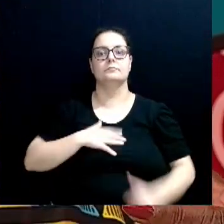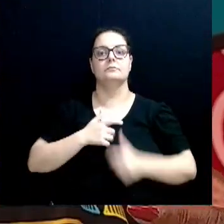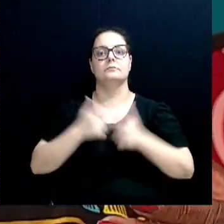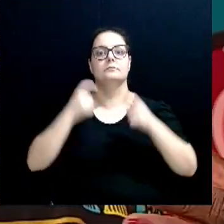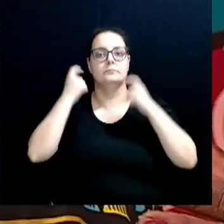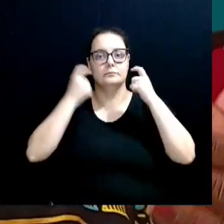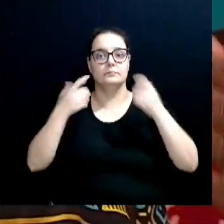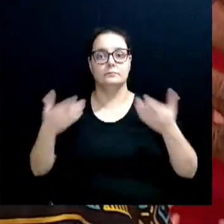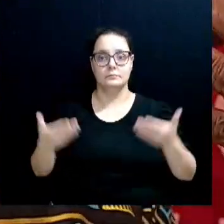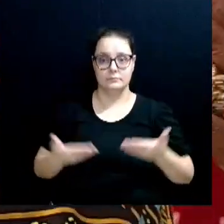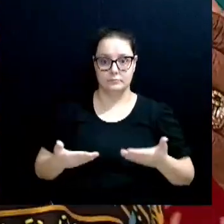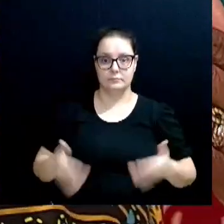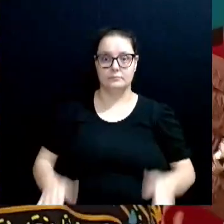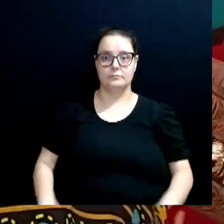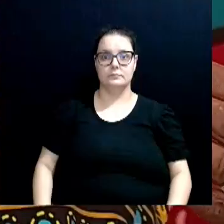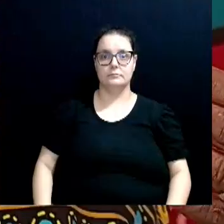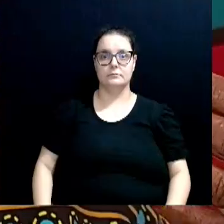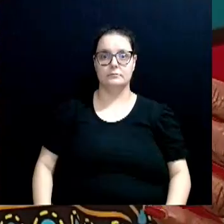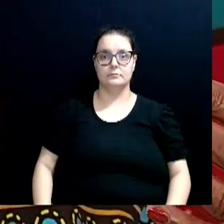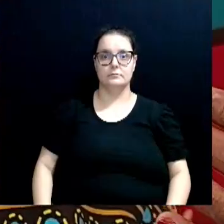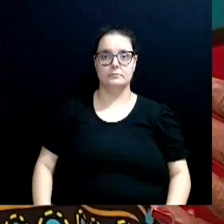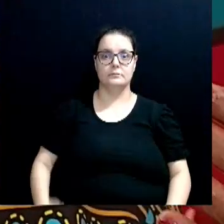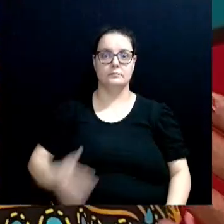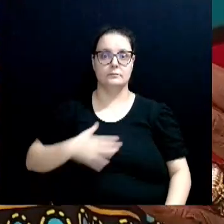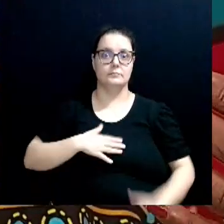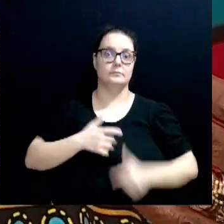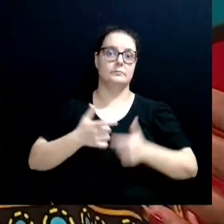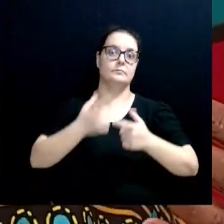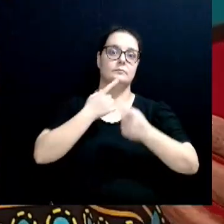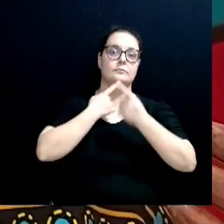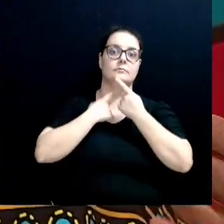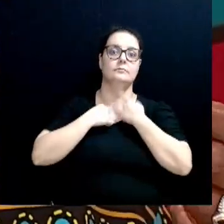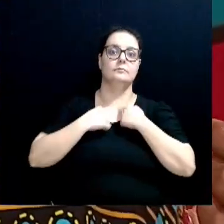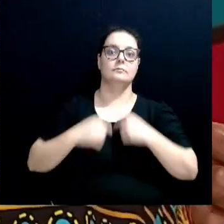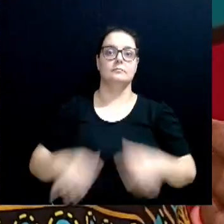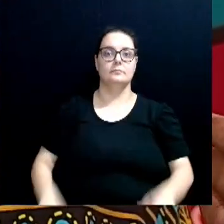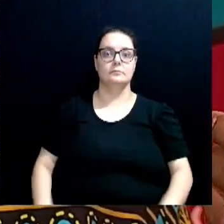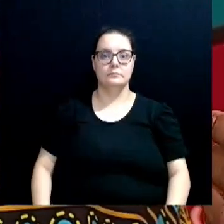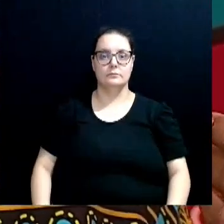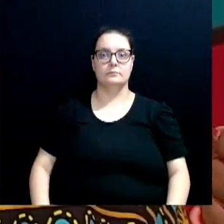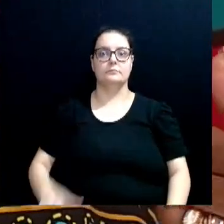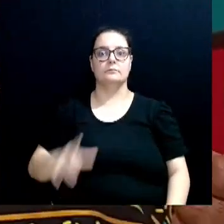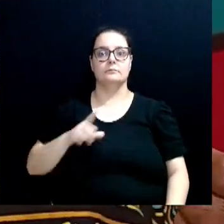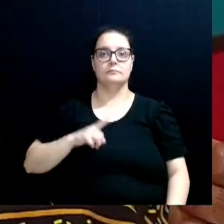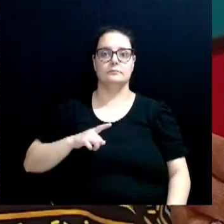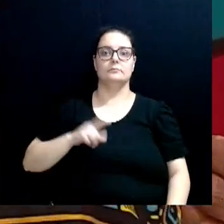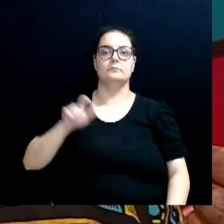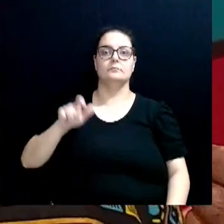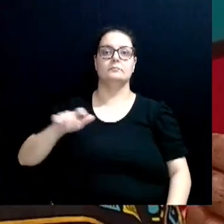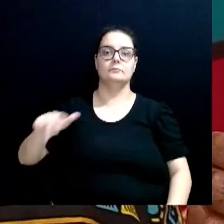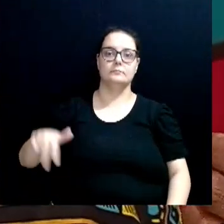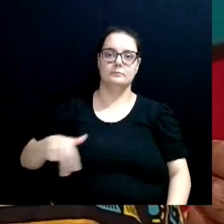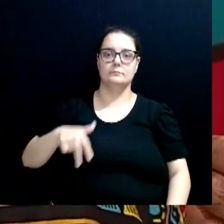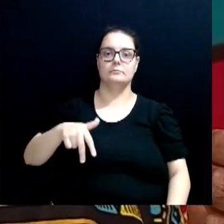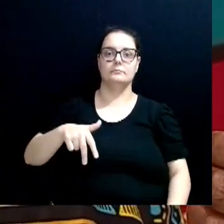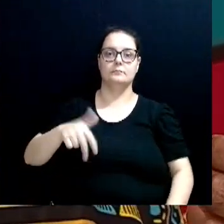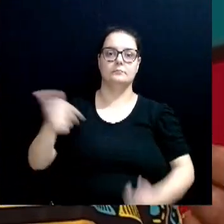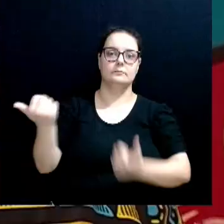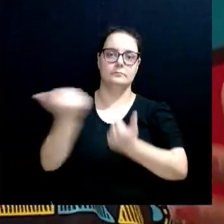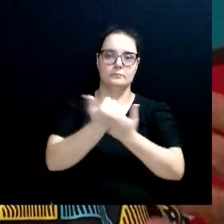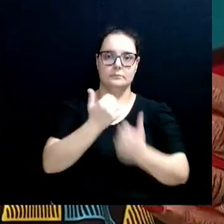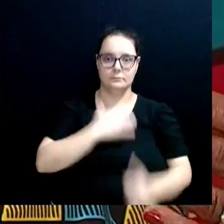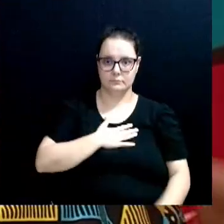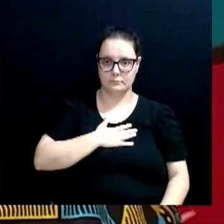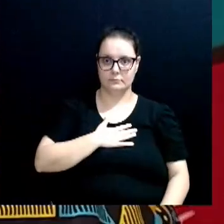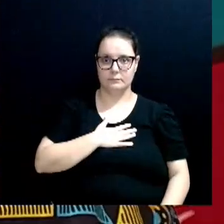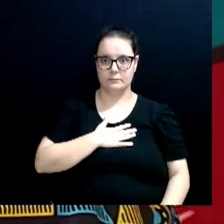hoje e a minha grande vontade é que eu tenha uma pessoa que me substitua.